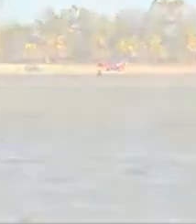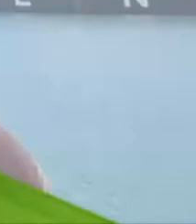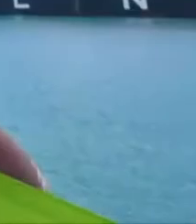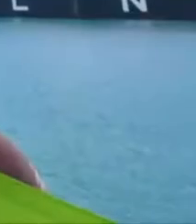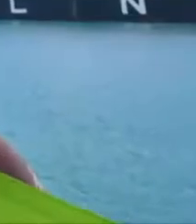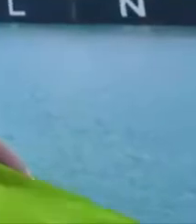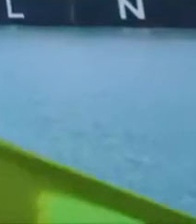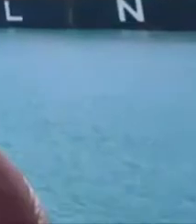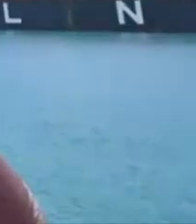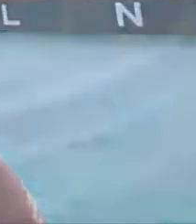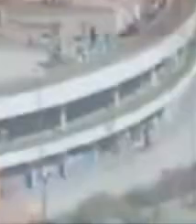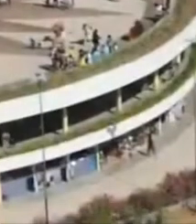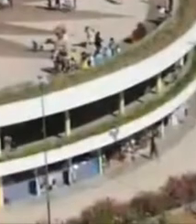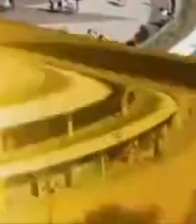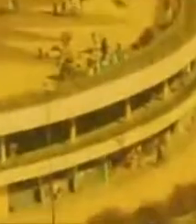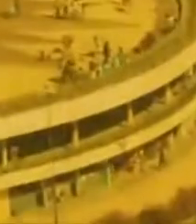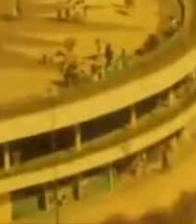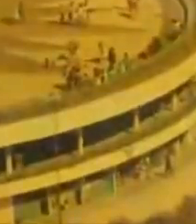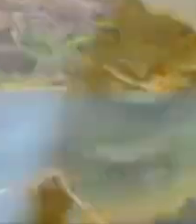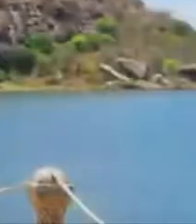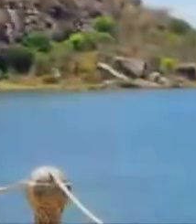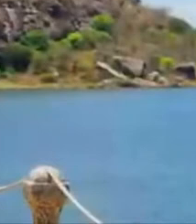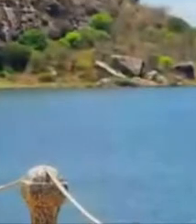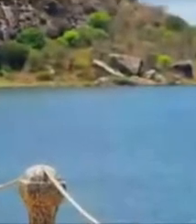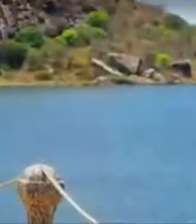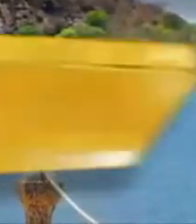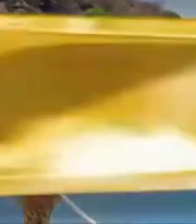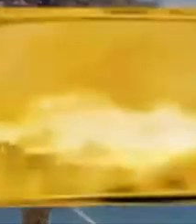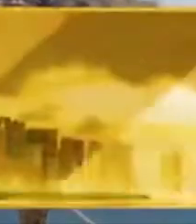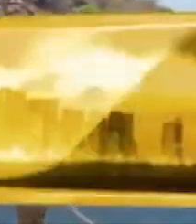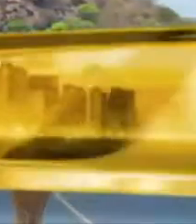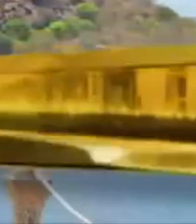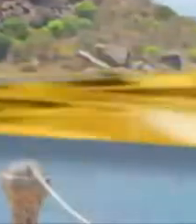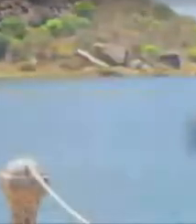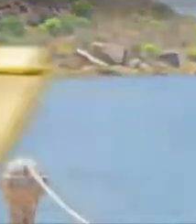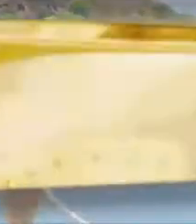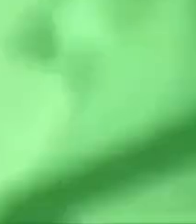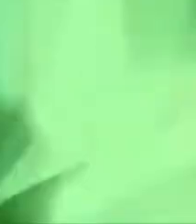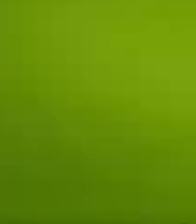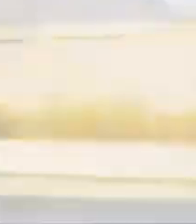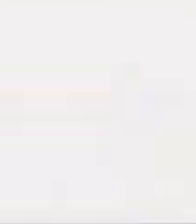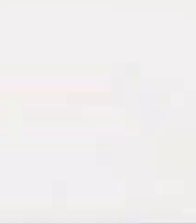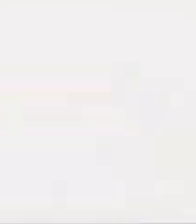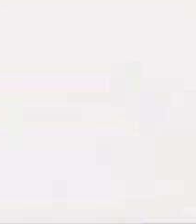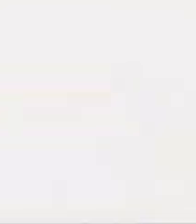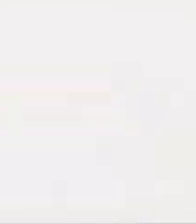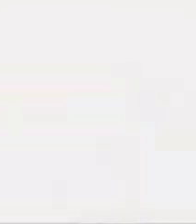nossa marca é mudar pra você se ver melhor. Aqui na TV